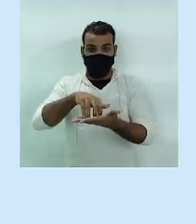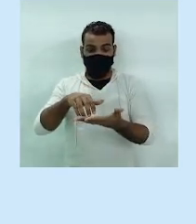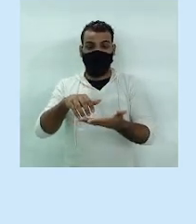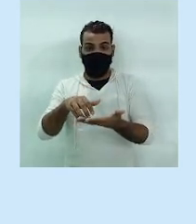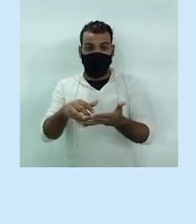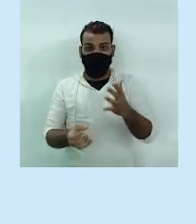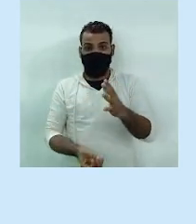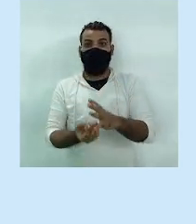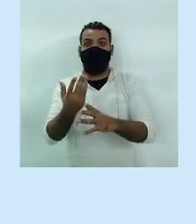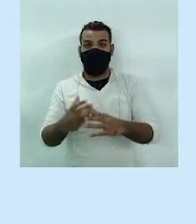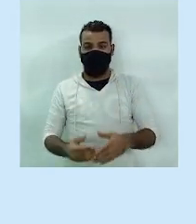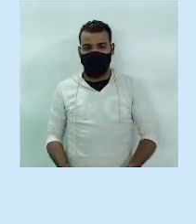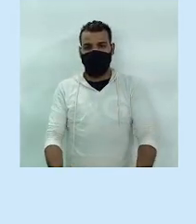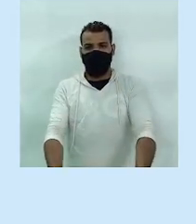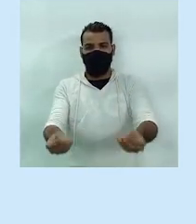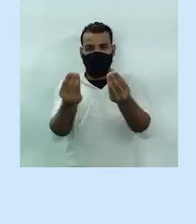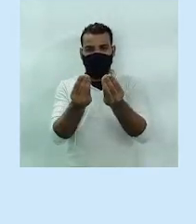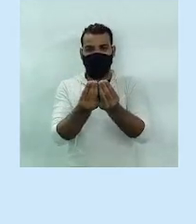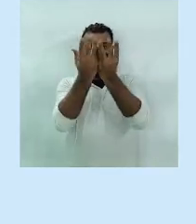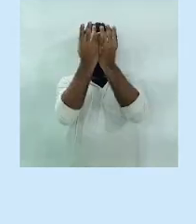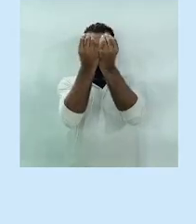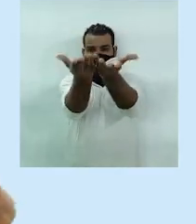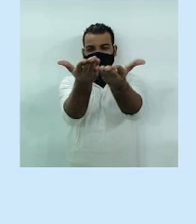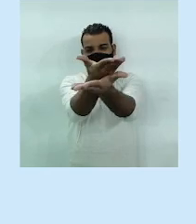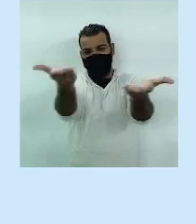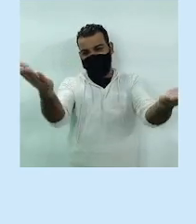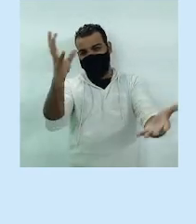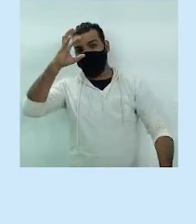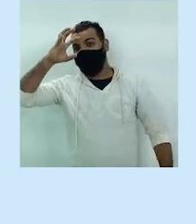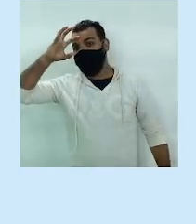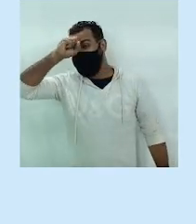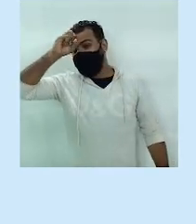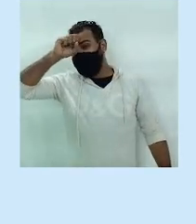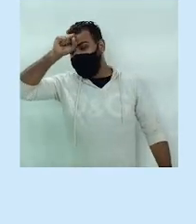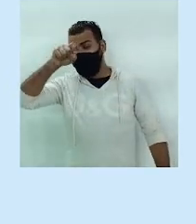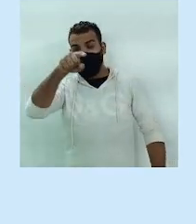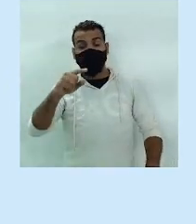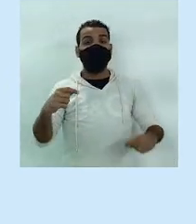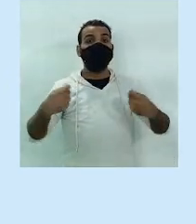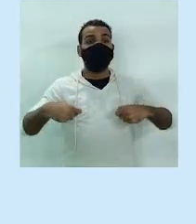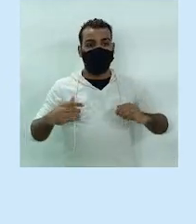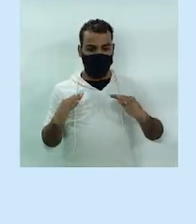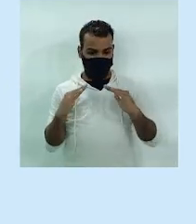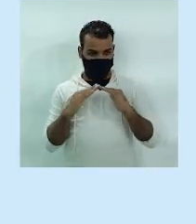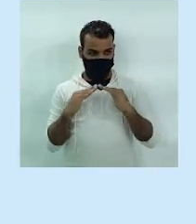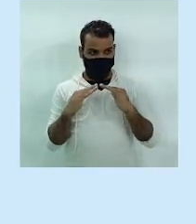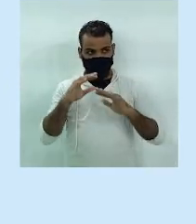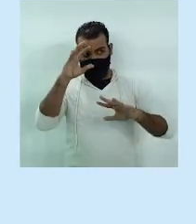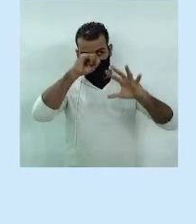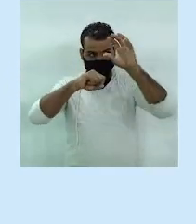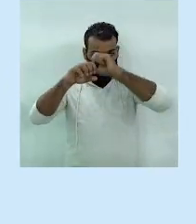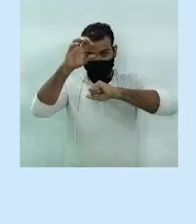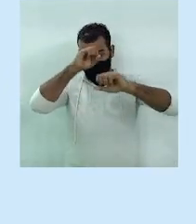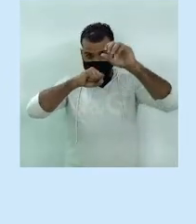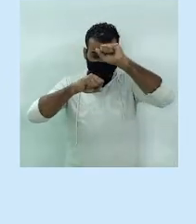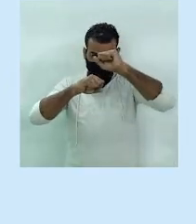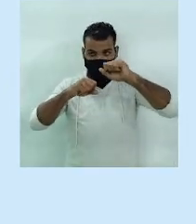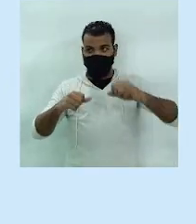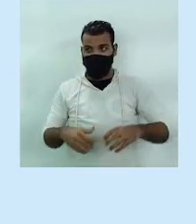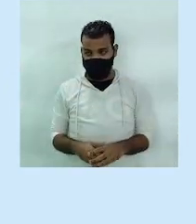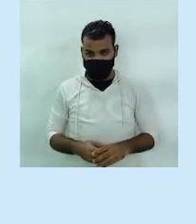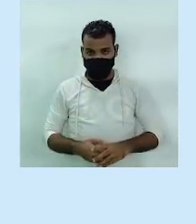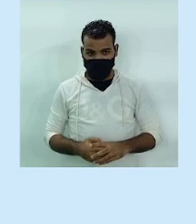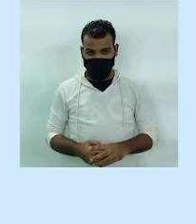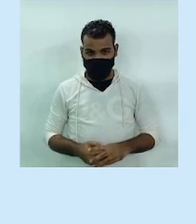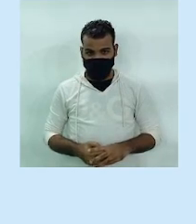Estado de Pernambuco para você, para que você possa ficar em casa adquirindo conhecimento, né, e se protegendo